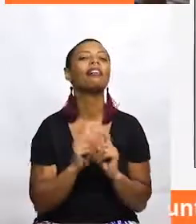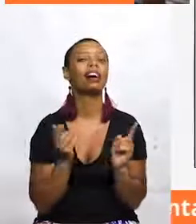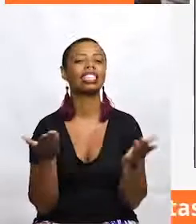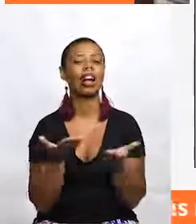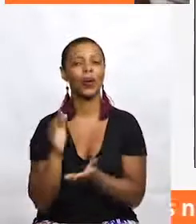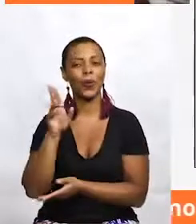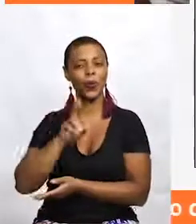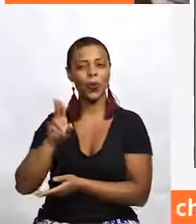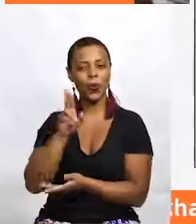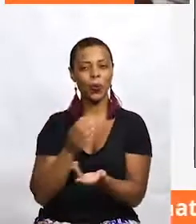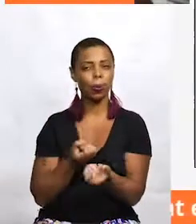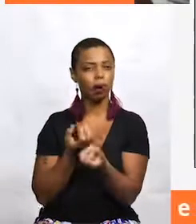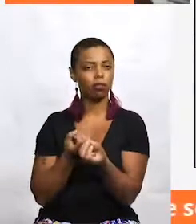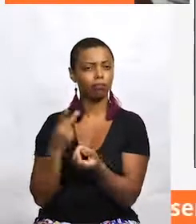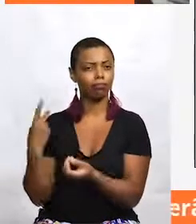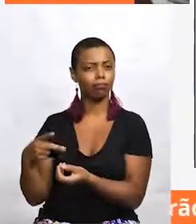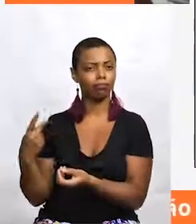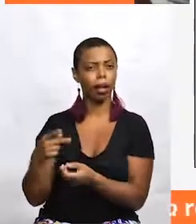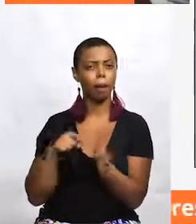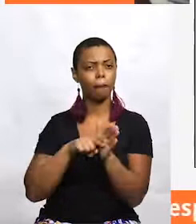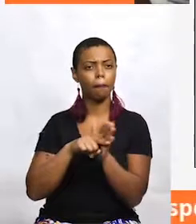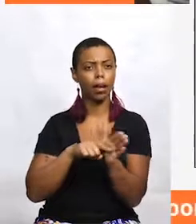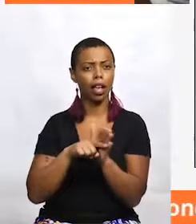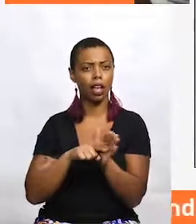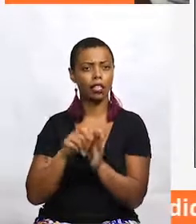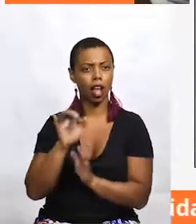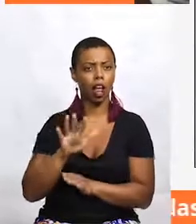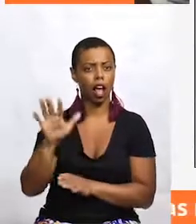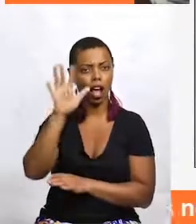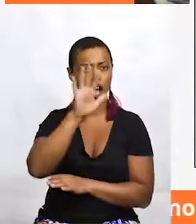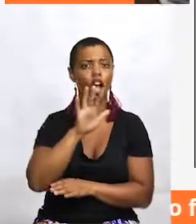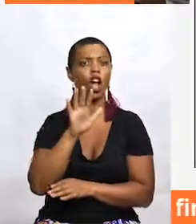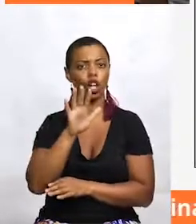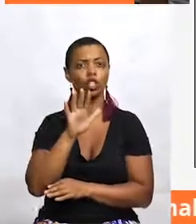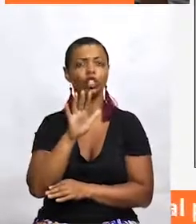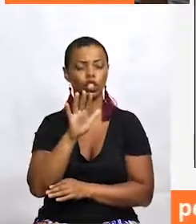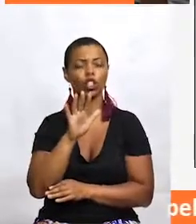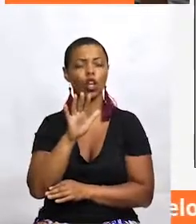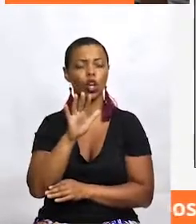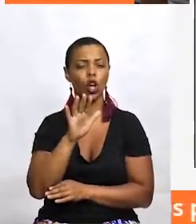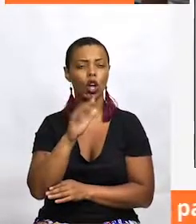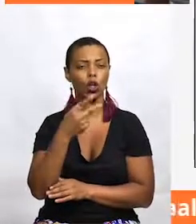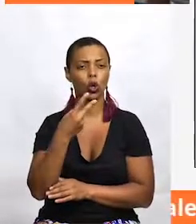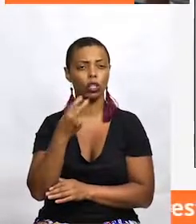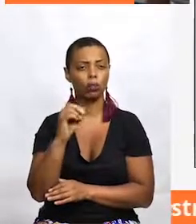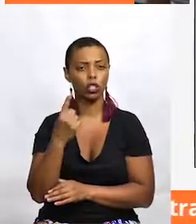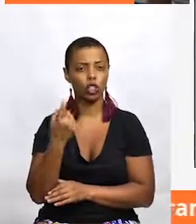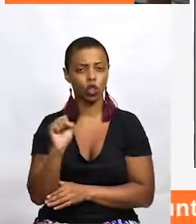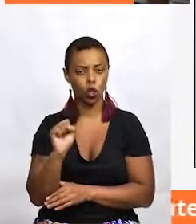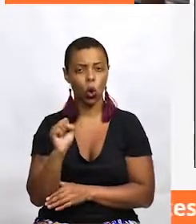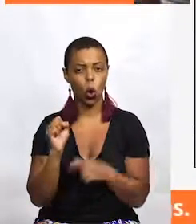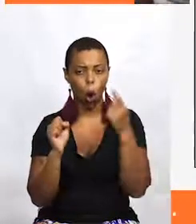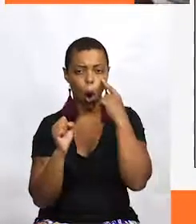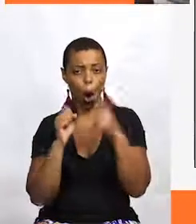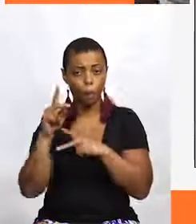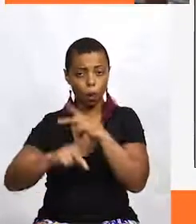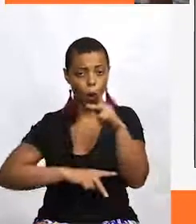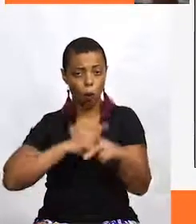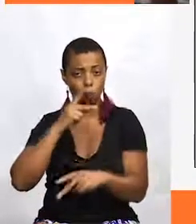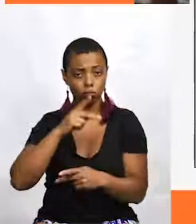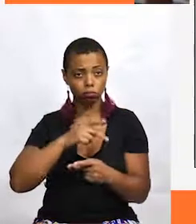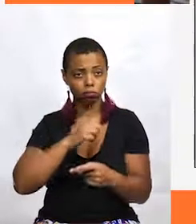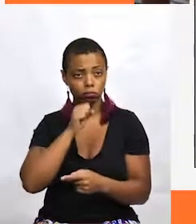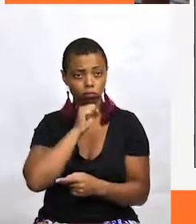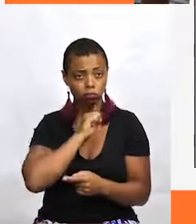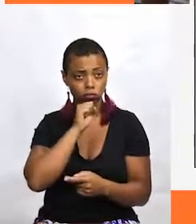agora da Pesquisa Nacional por Amostra de Domicílio de 2018, veja, nós já estamos, a população idosa negra está